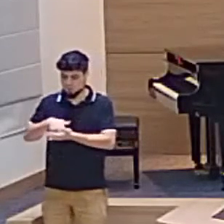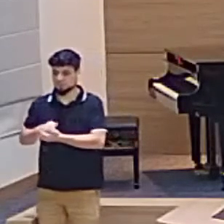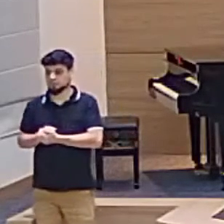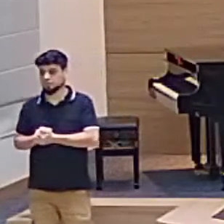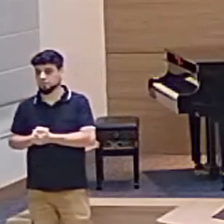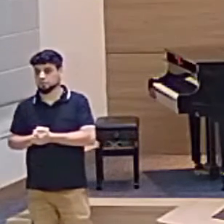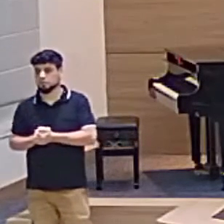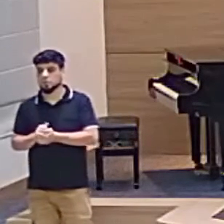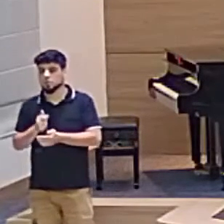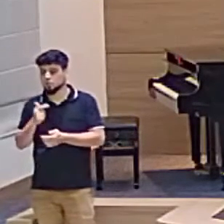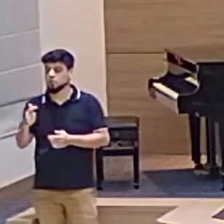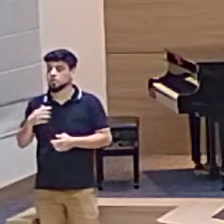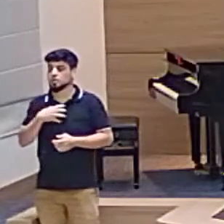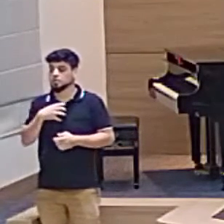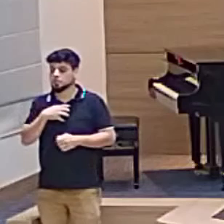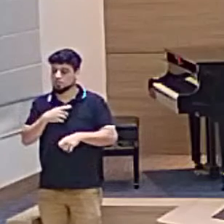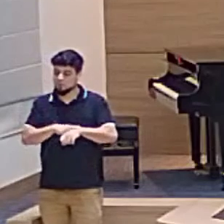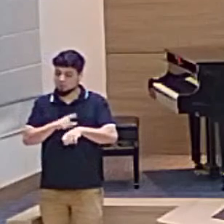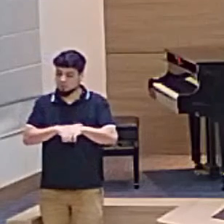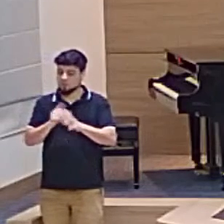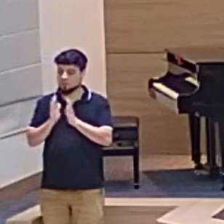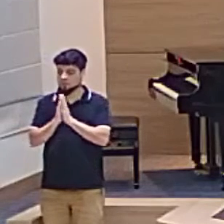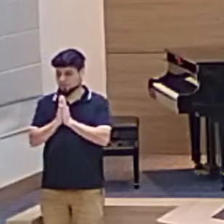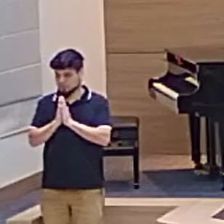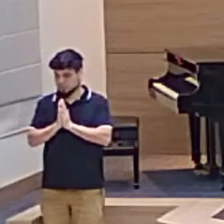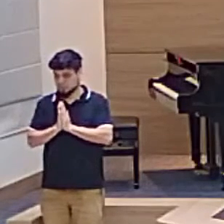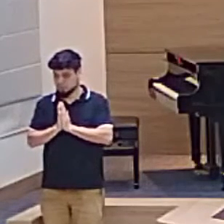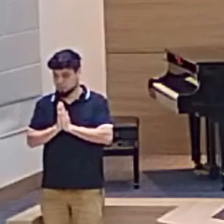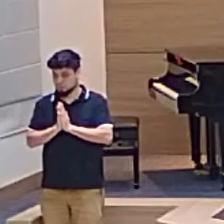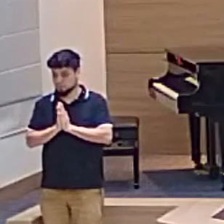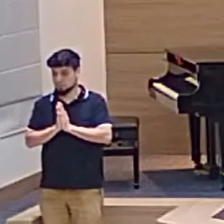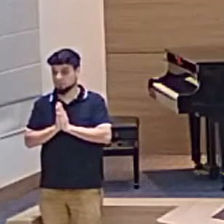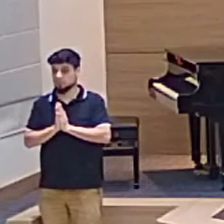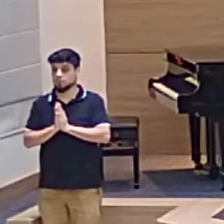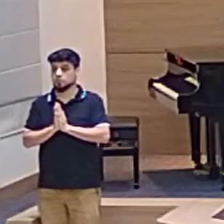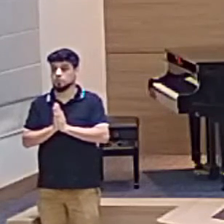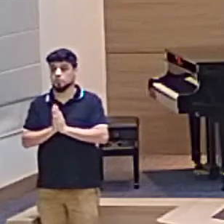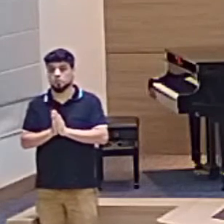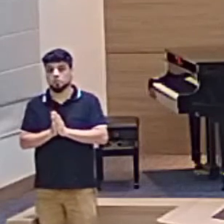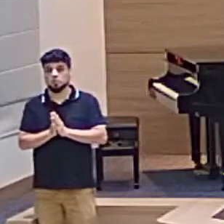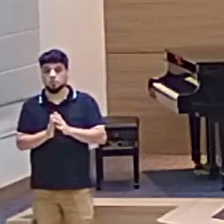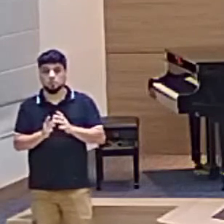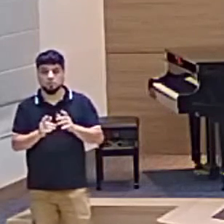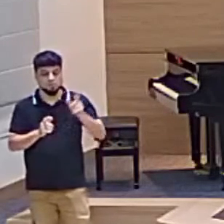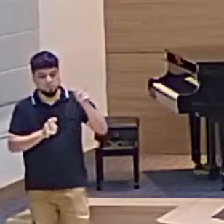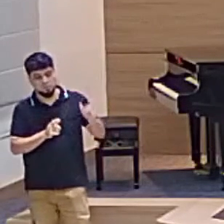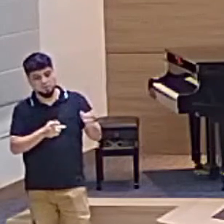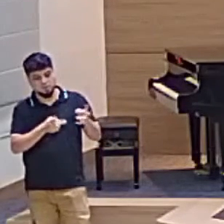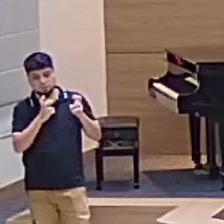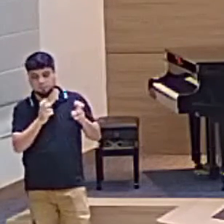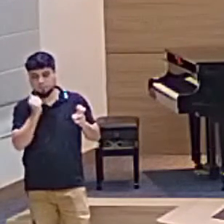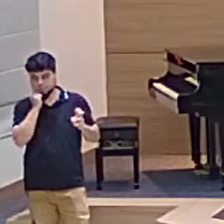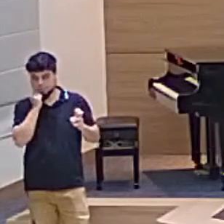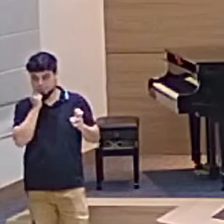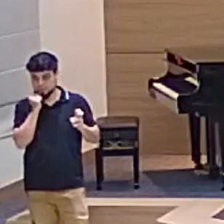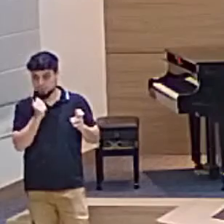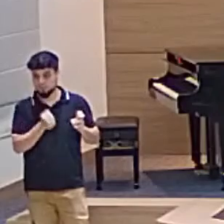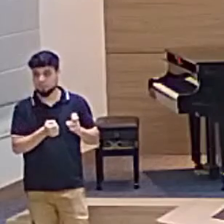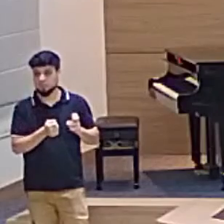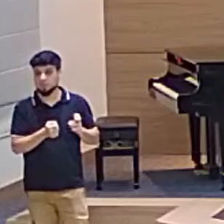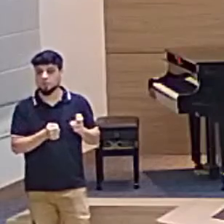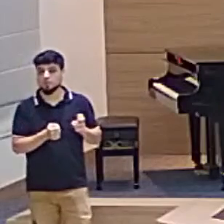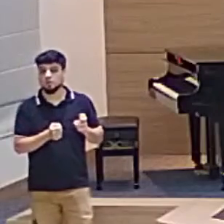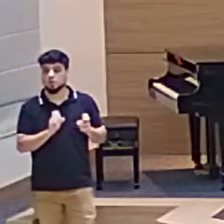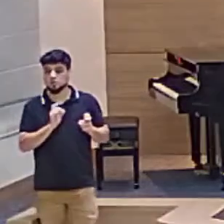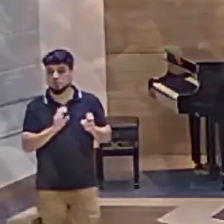tempo da oração uma mulher de Deus não vê na sua mãe isso de uma mulher rixosa ver uma